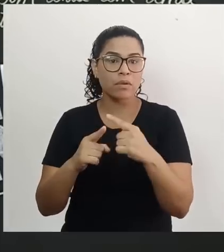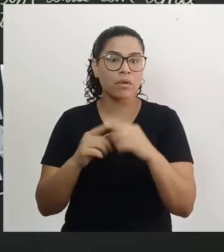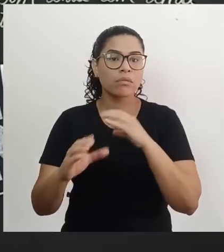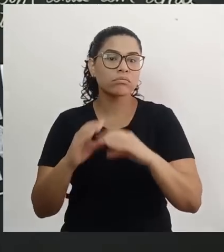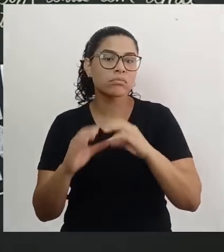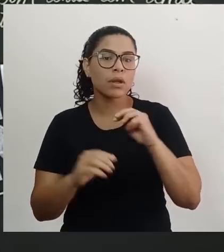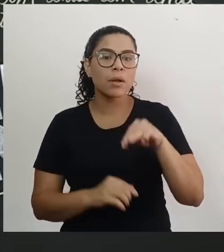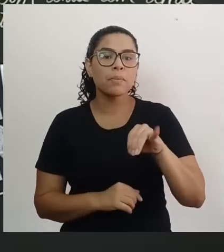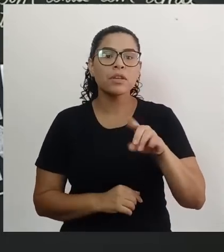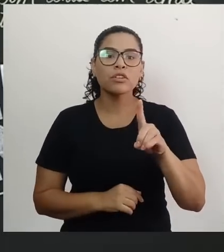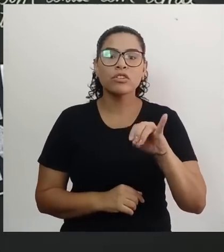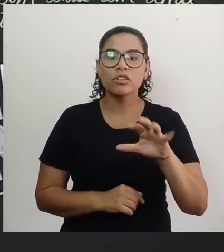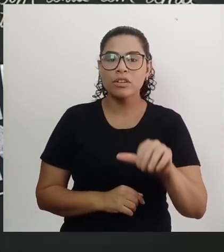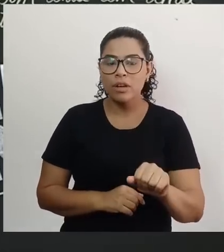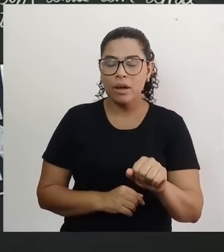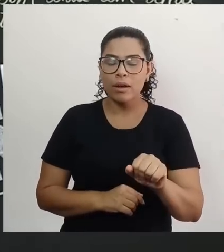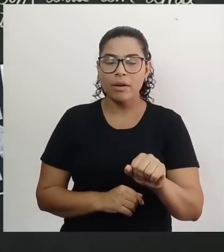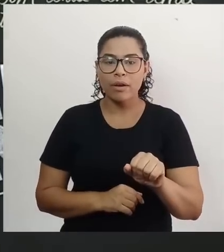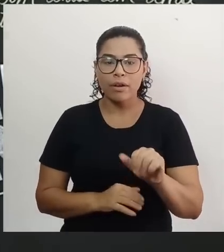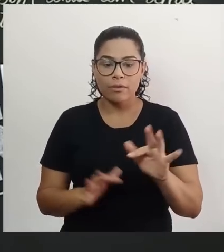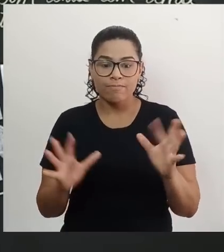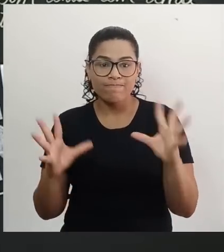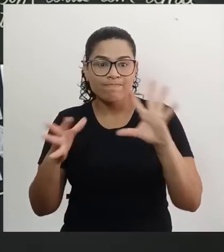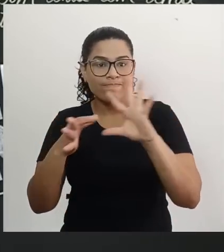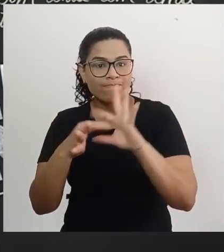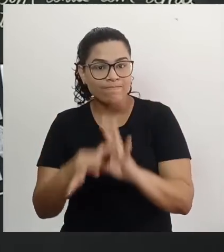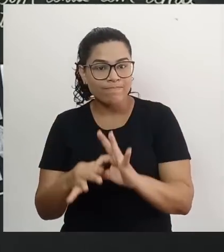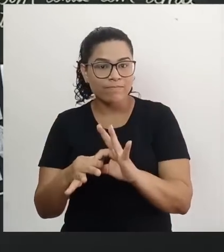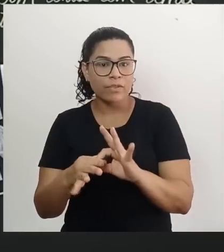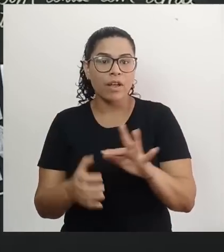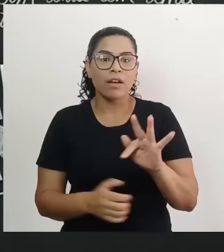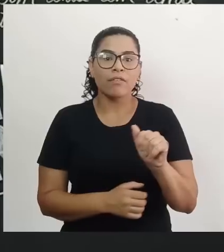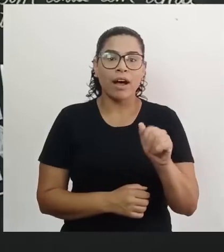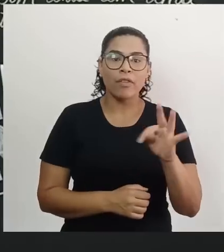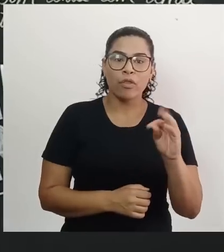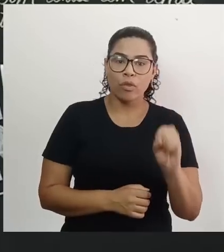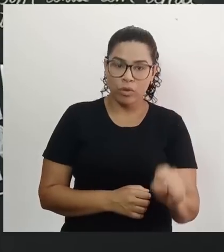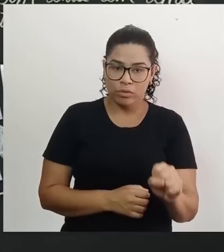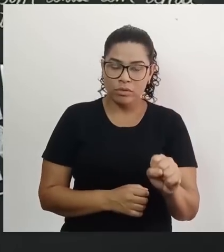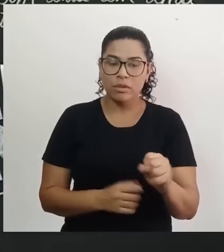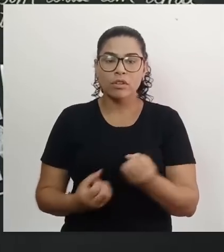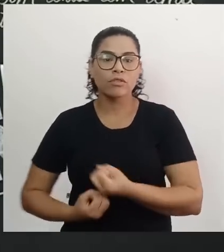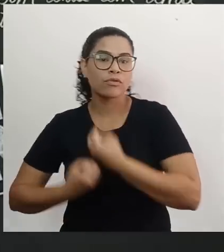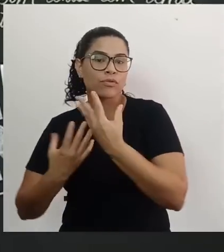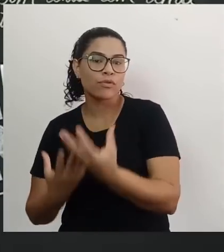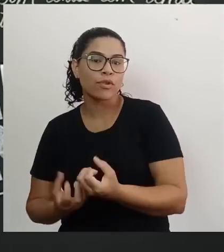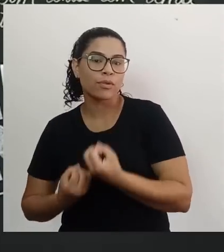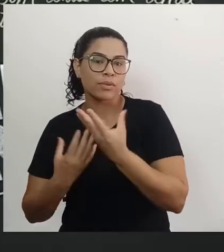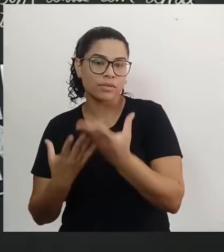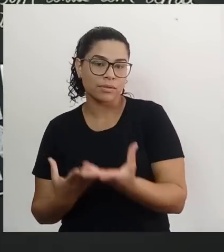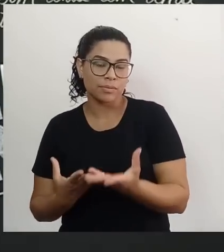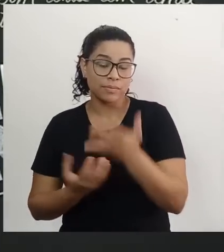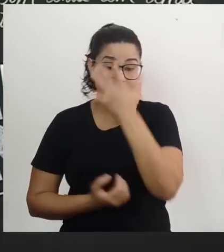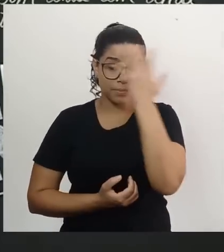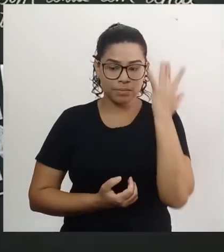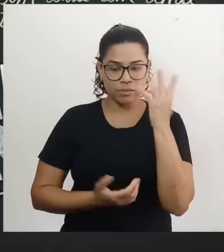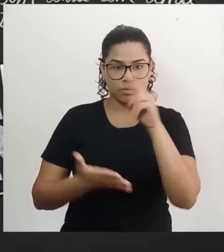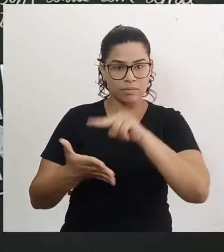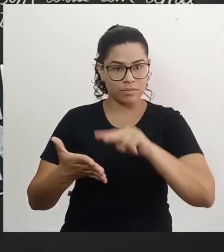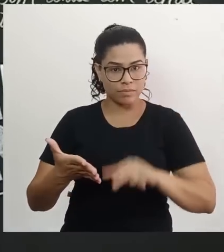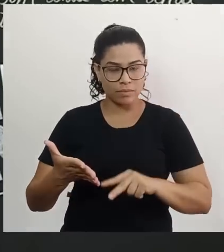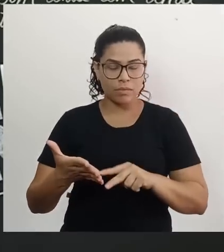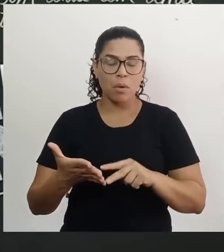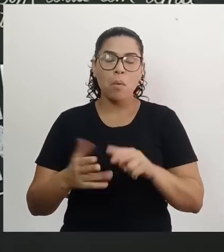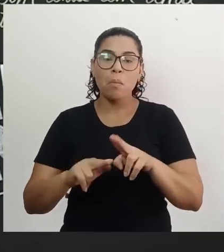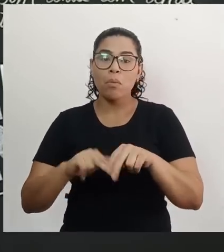é a mídia que estabelece de fato esse elo entre o fato, entre as informações e as pessoas. Por isso que a gente tem que